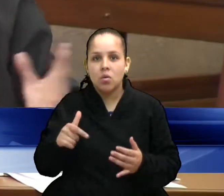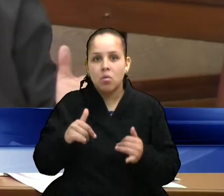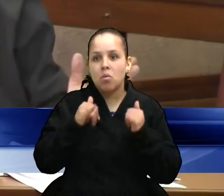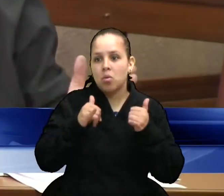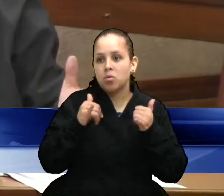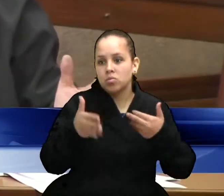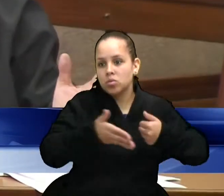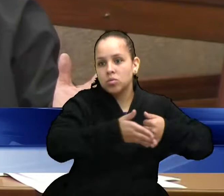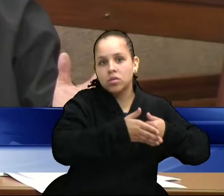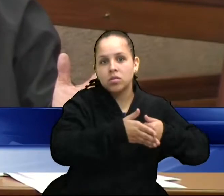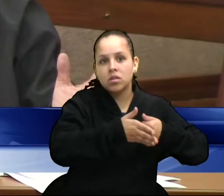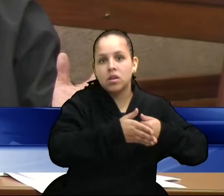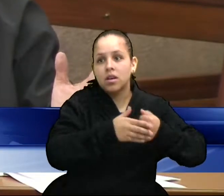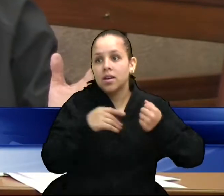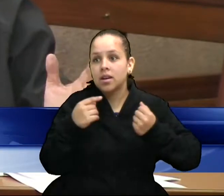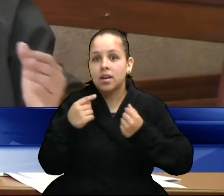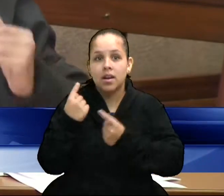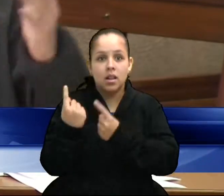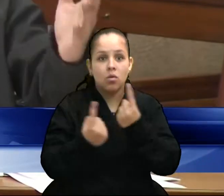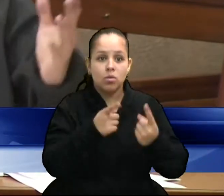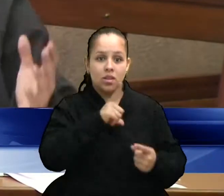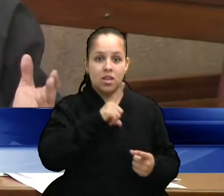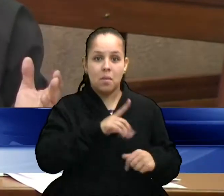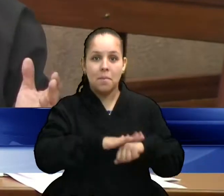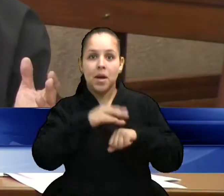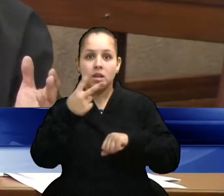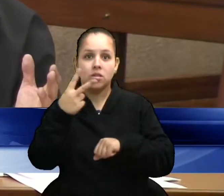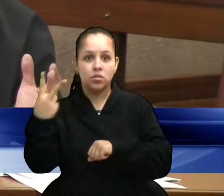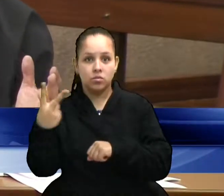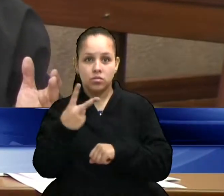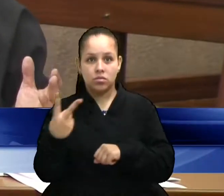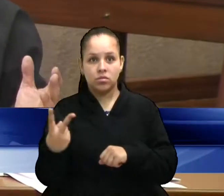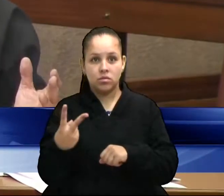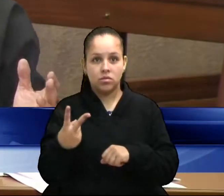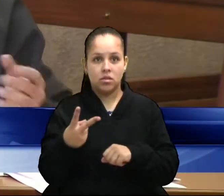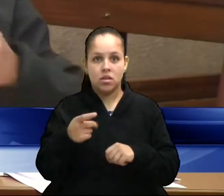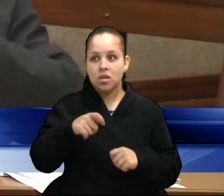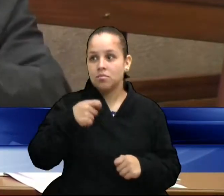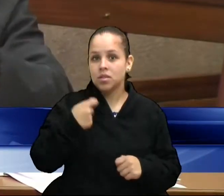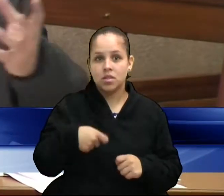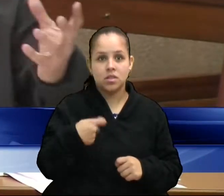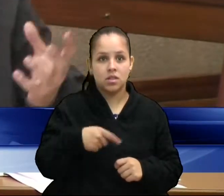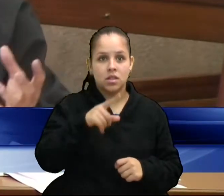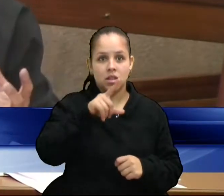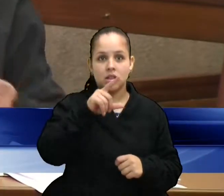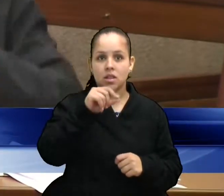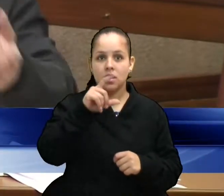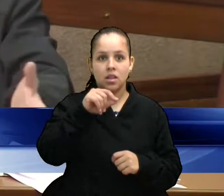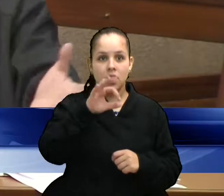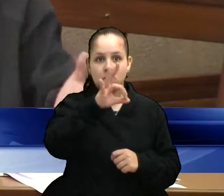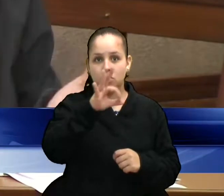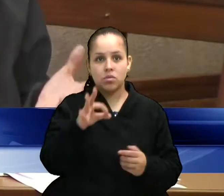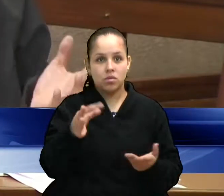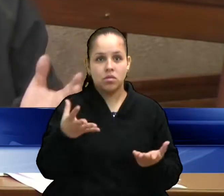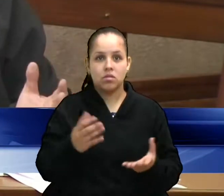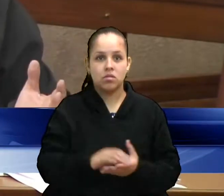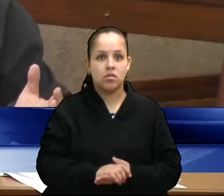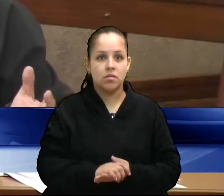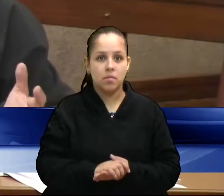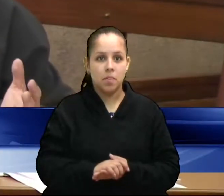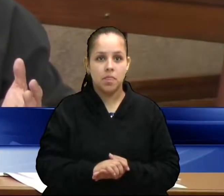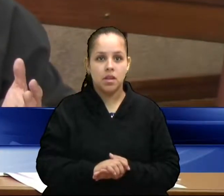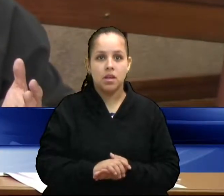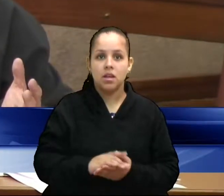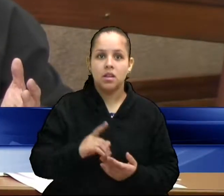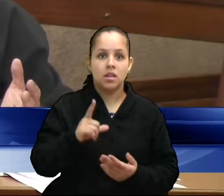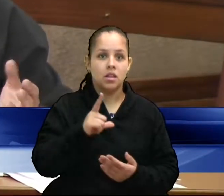reserva. Não precisa isso. Precisa normalmente do transporte coletivo, ao redor de 10% da frota em operação é de frota